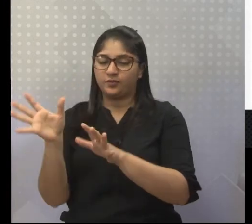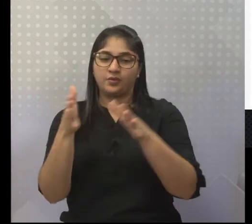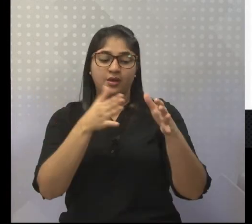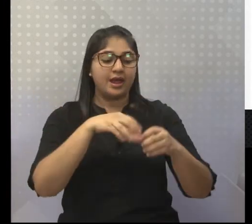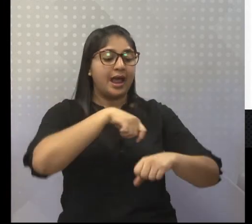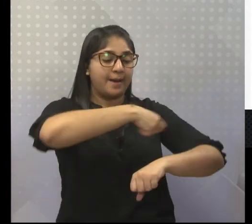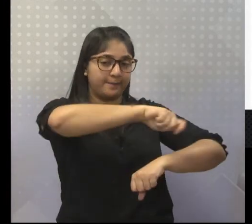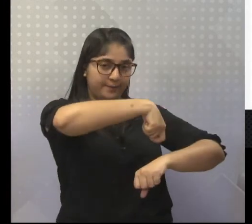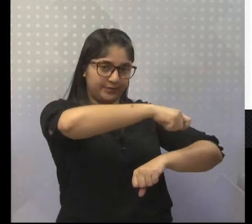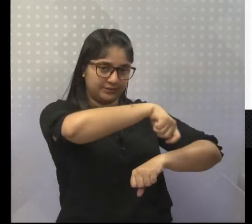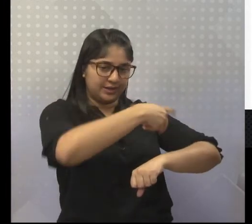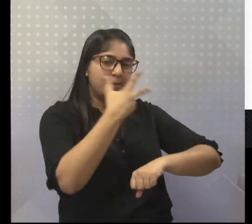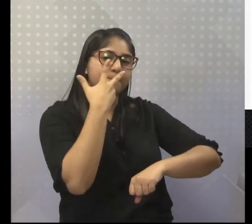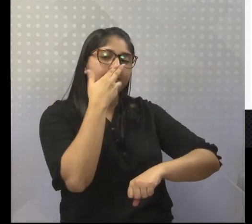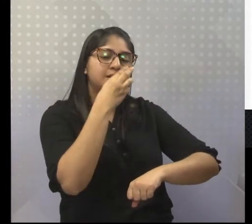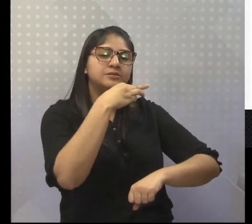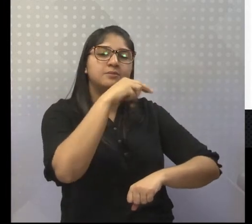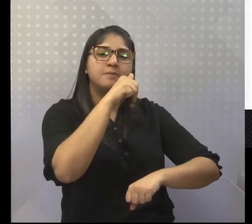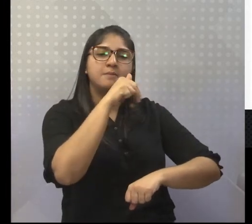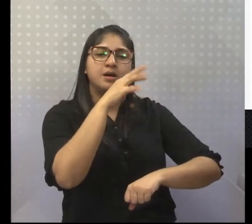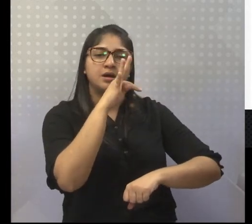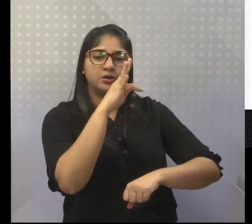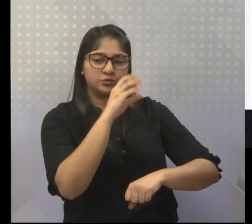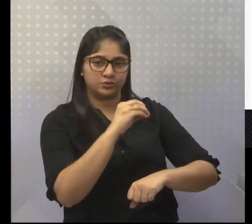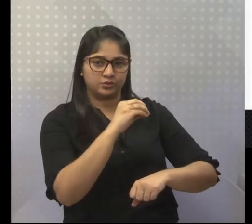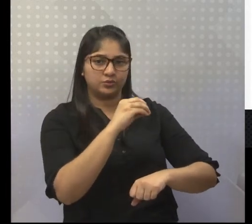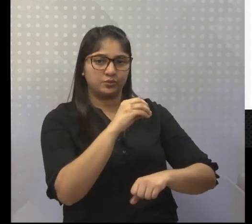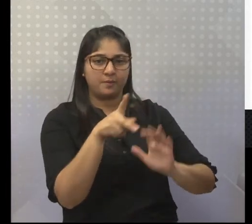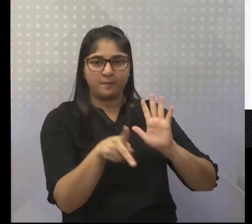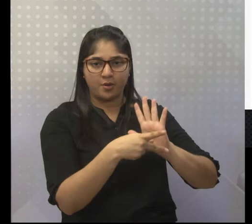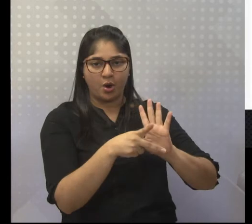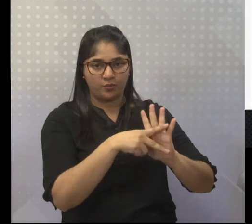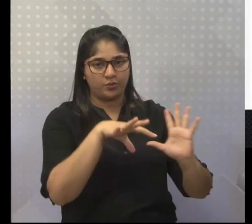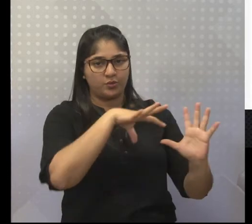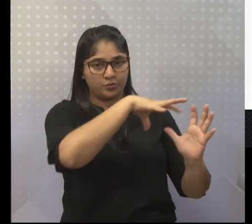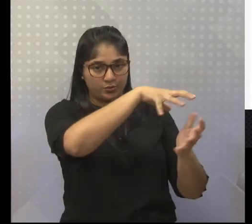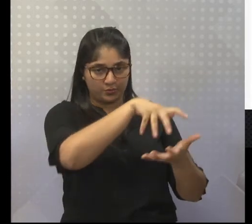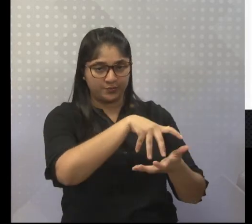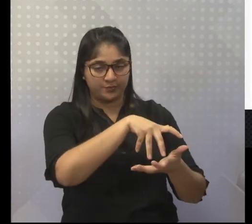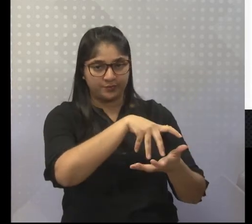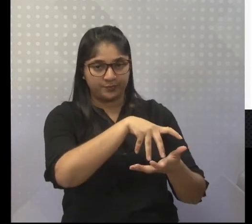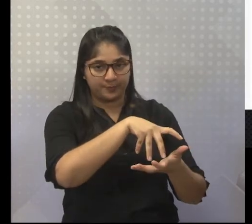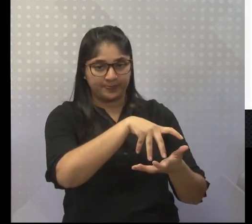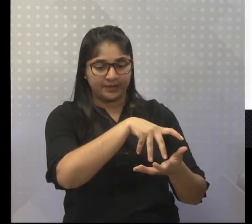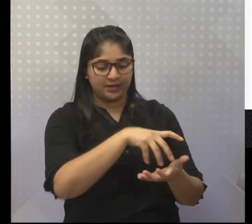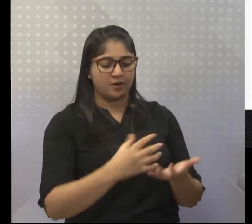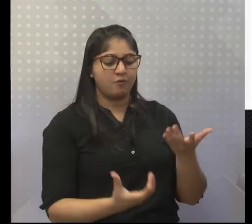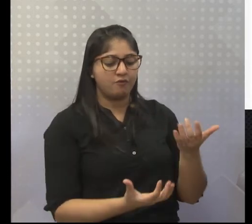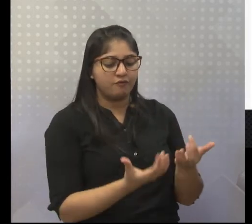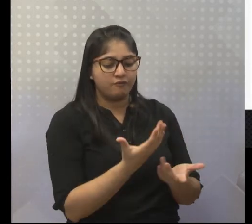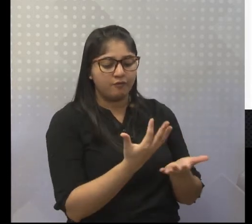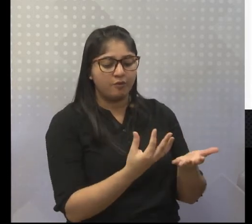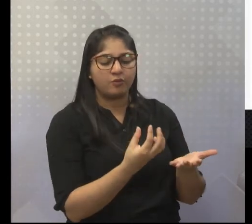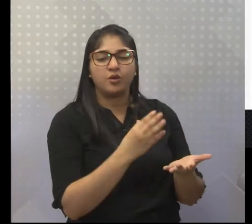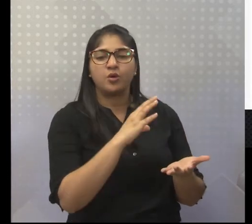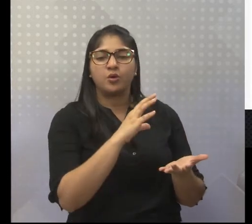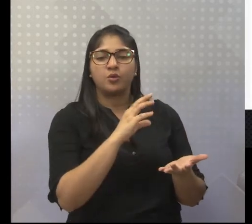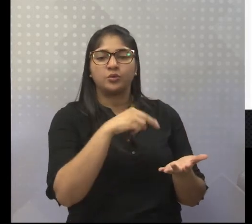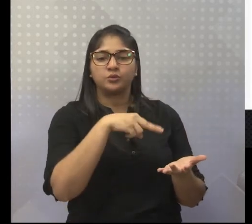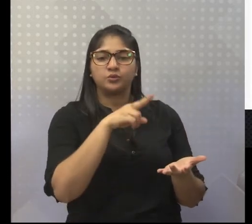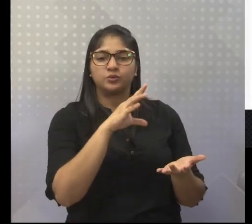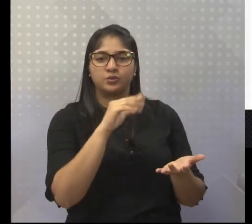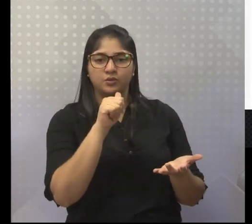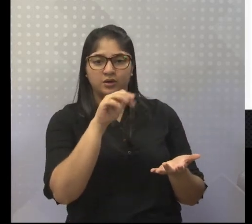é como fosse o manto do nosso planeta tá o fogo lá do fogão é com força o núcleo ea tampa